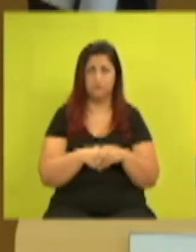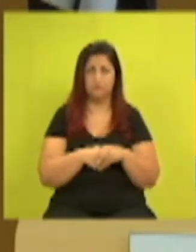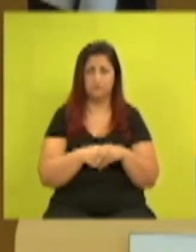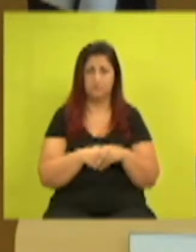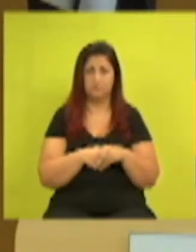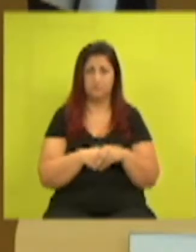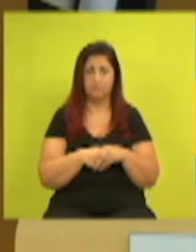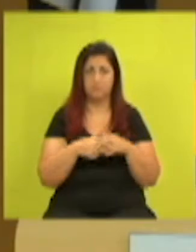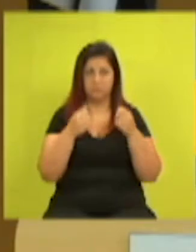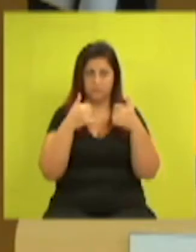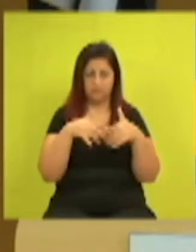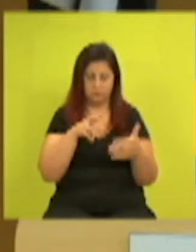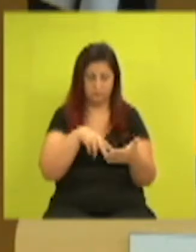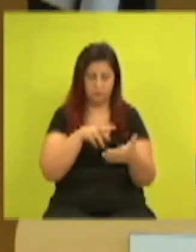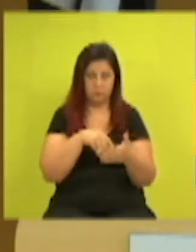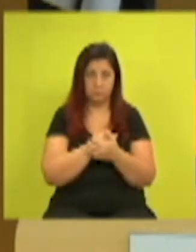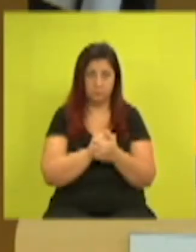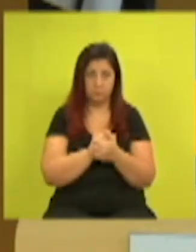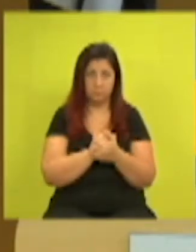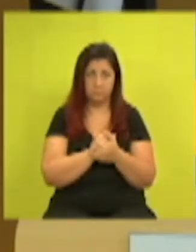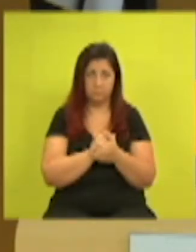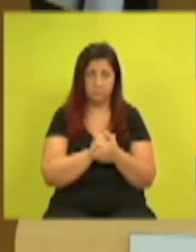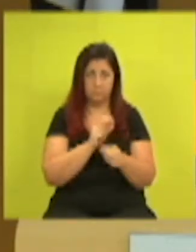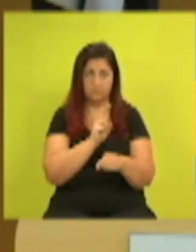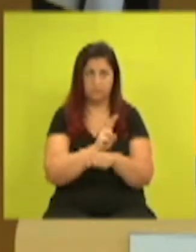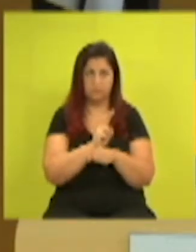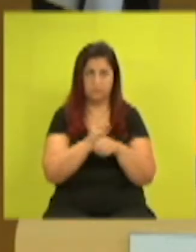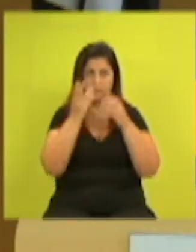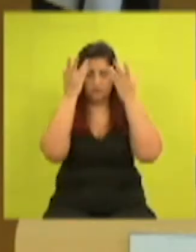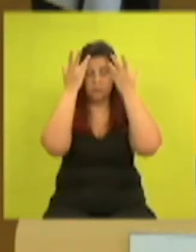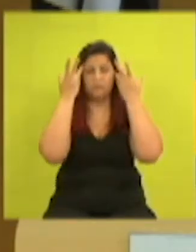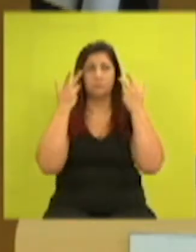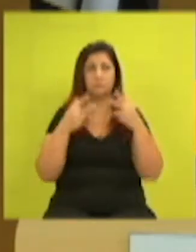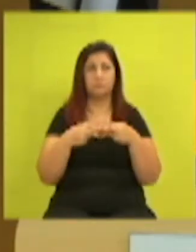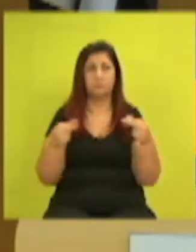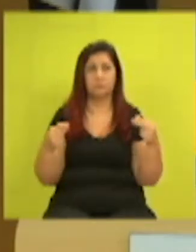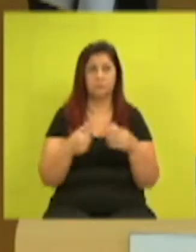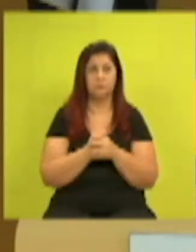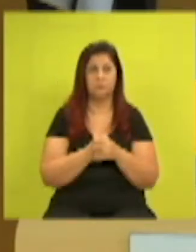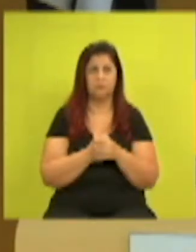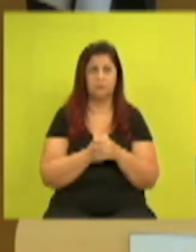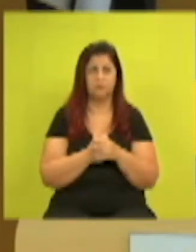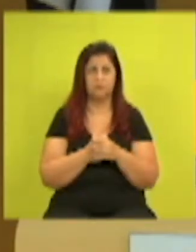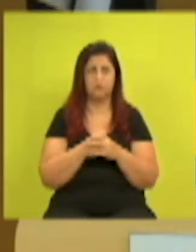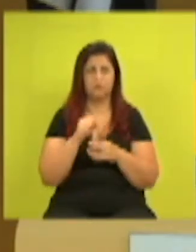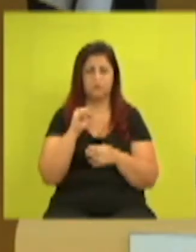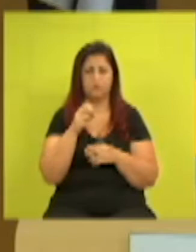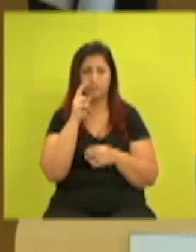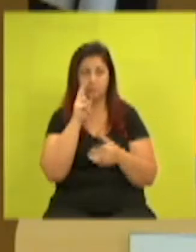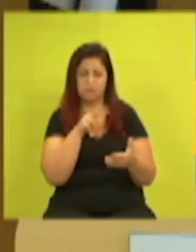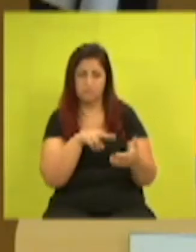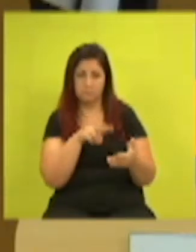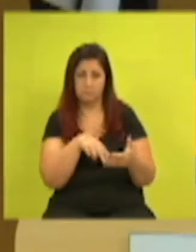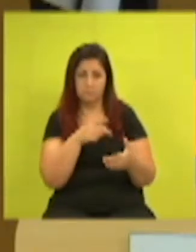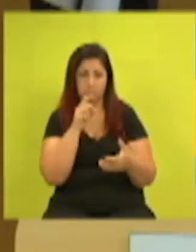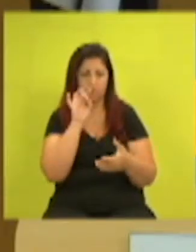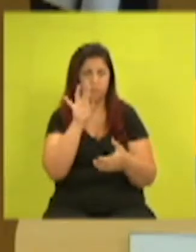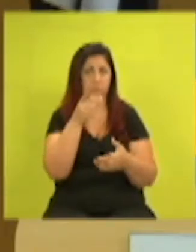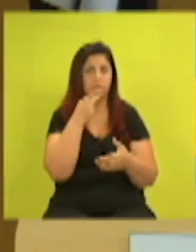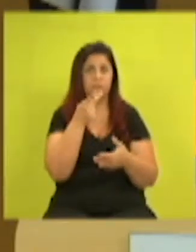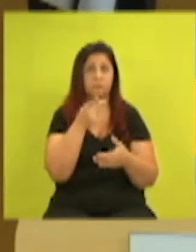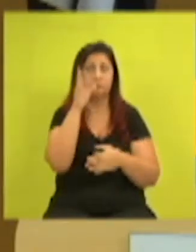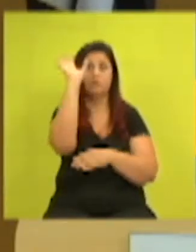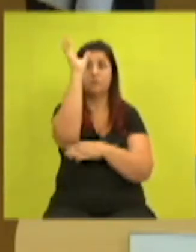no momento fala assim, na proteção e defesa dos direitos dos animais, né? Quando nós olhamos no artigo 32, só fala a defesa do meio